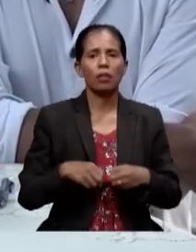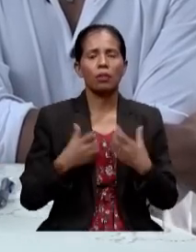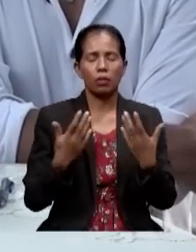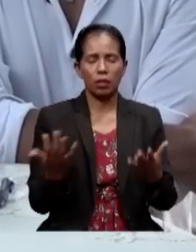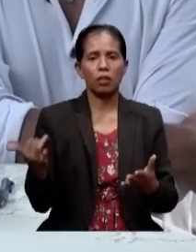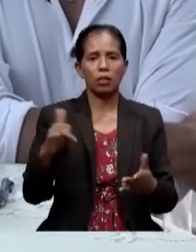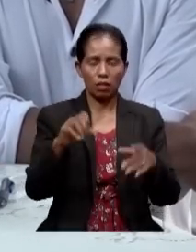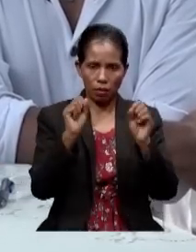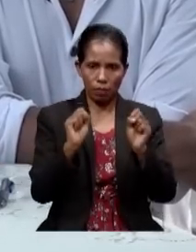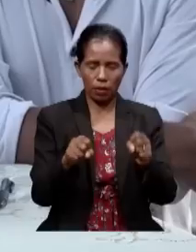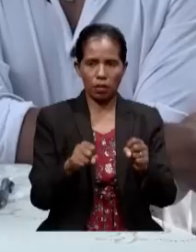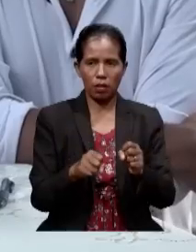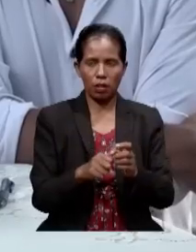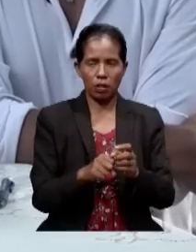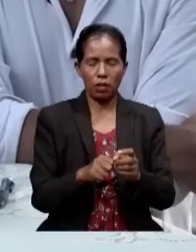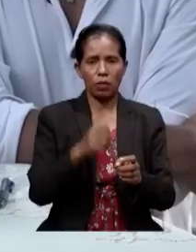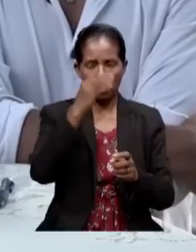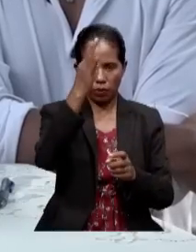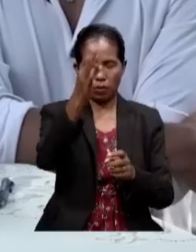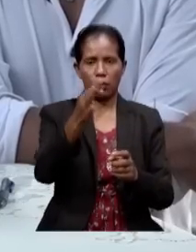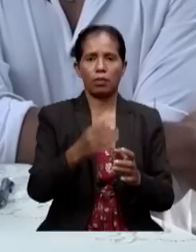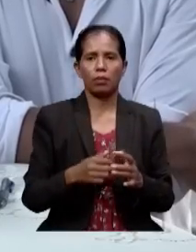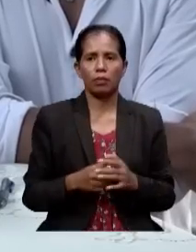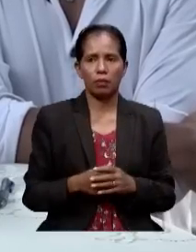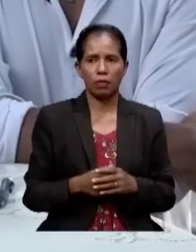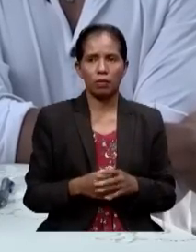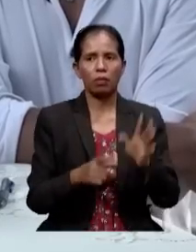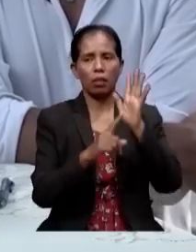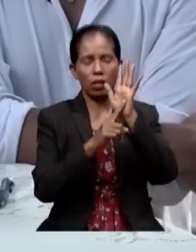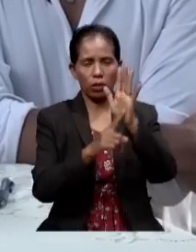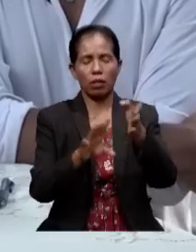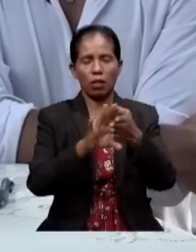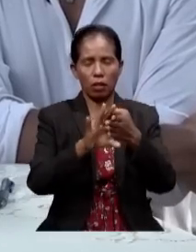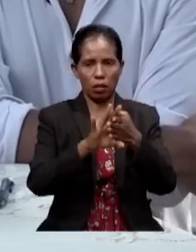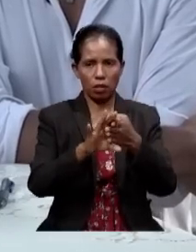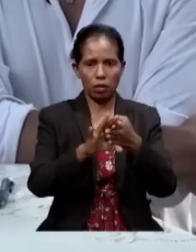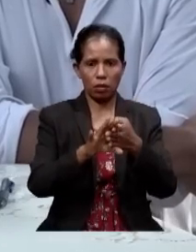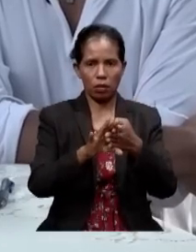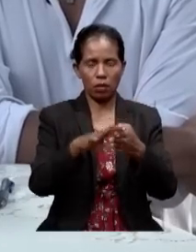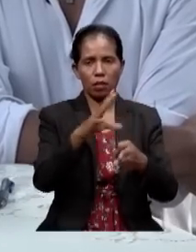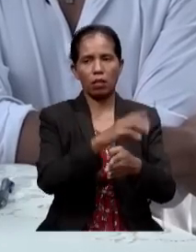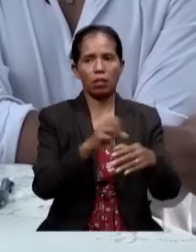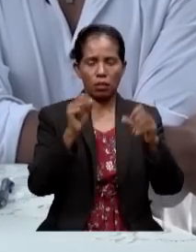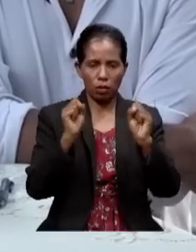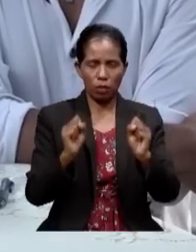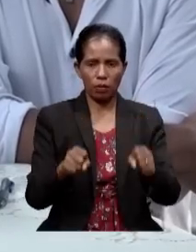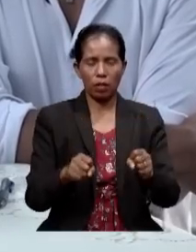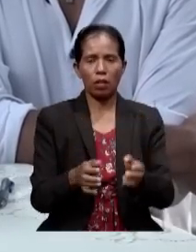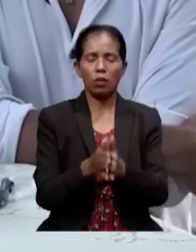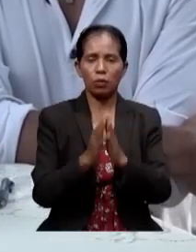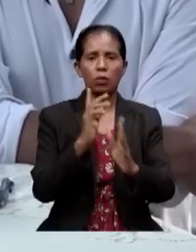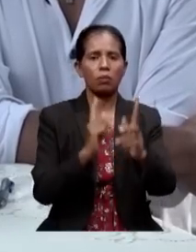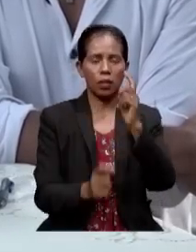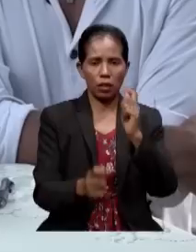sira bele, iha futuro mai, hato pedido atu bele husu ba